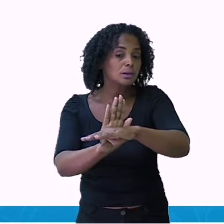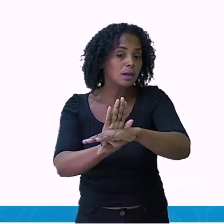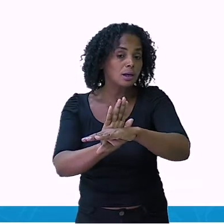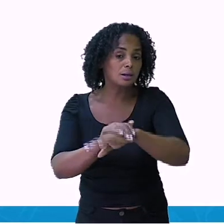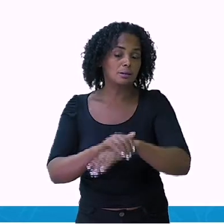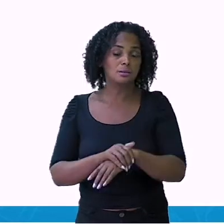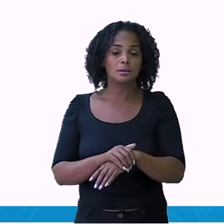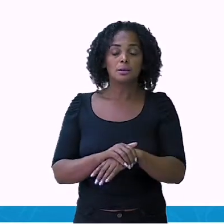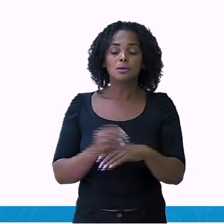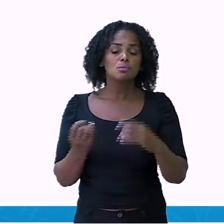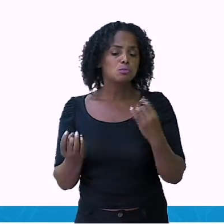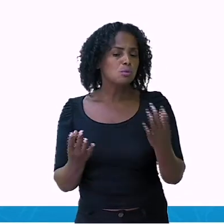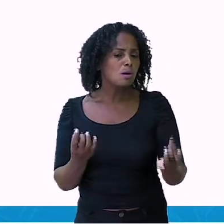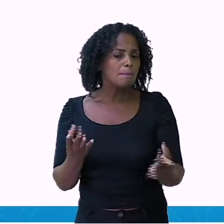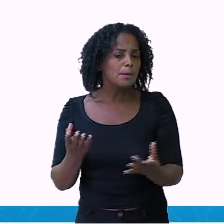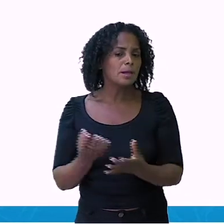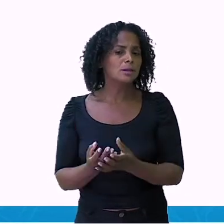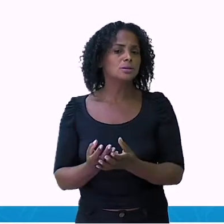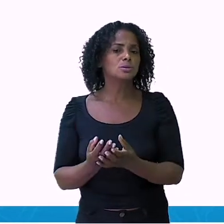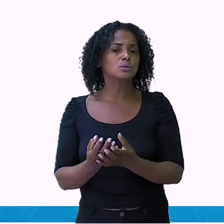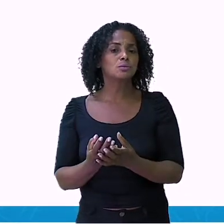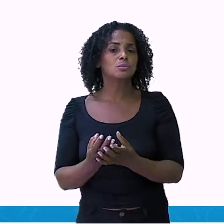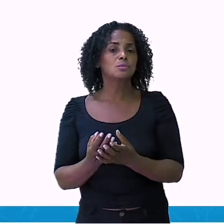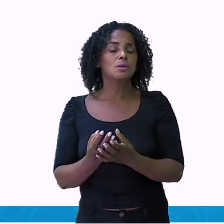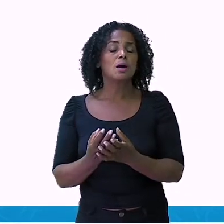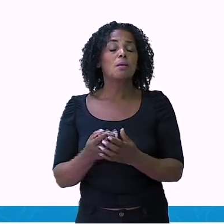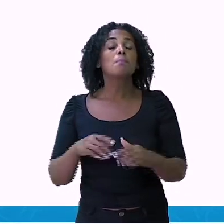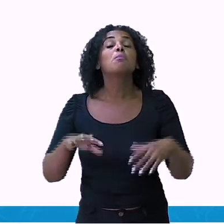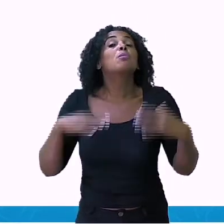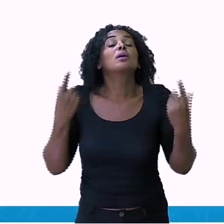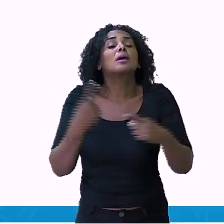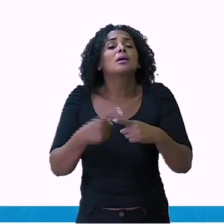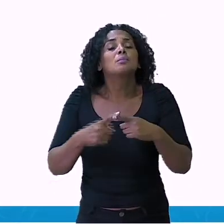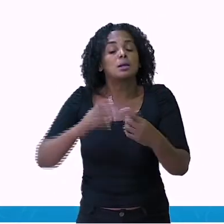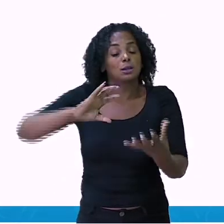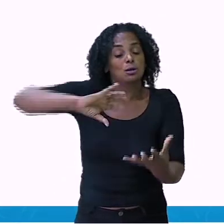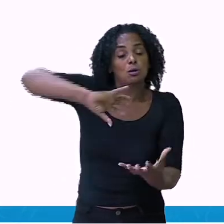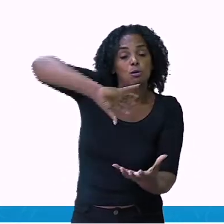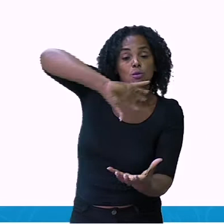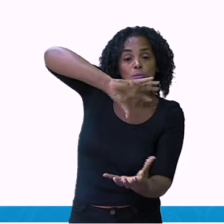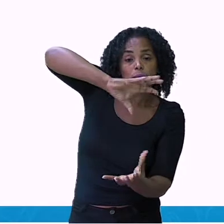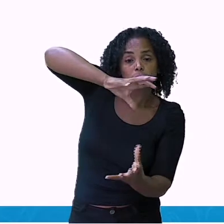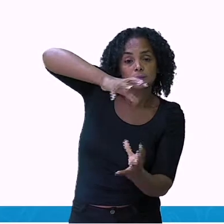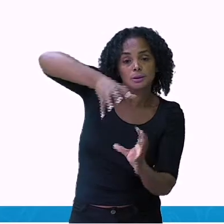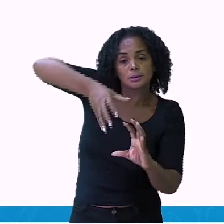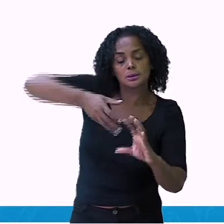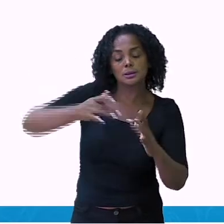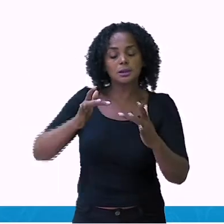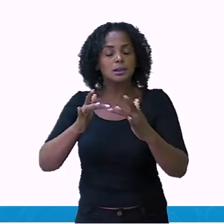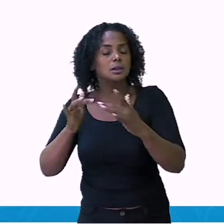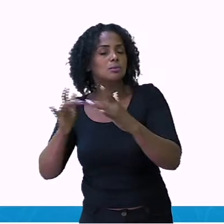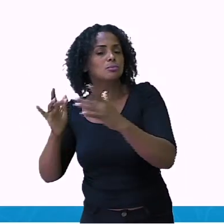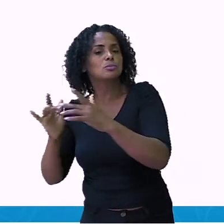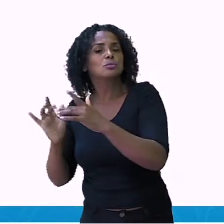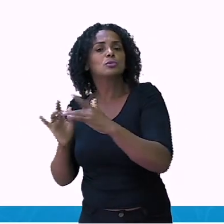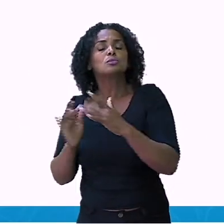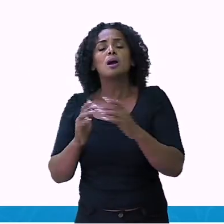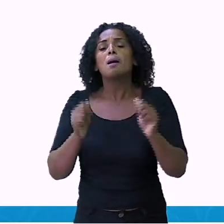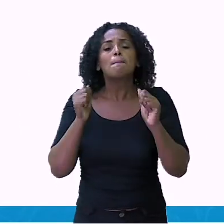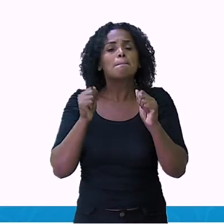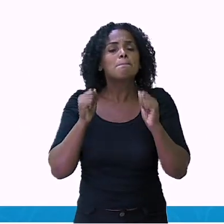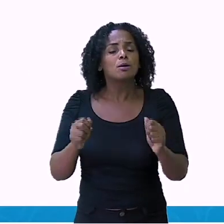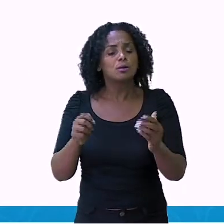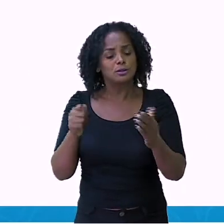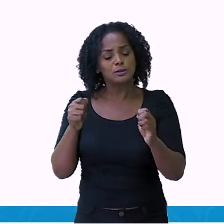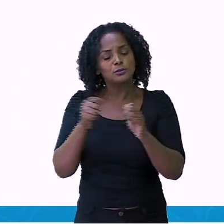tudo inclui o quê? Com a globalização que a gente tem aí das redes sociais, né? Que a gente pode fazer o quê? Uma pesquisa, você pode